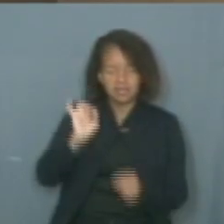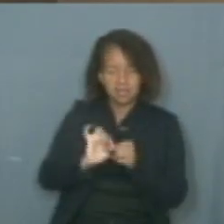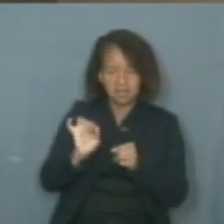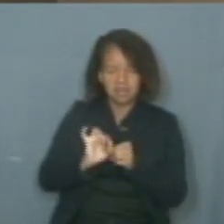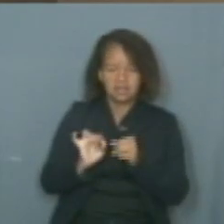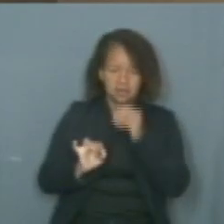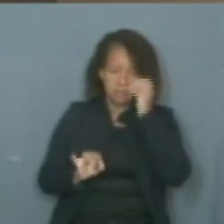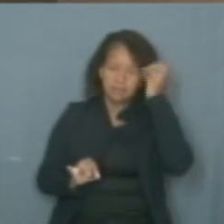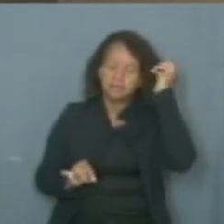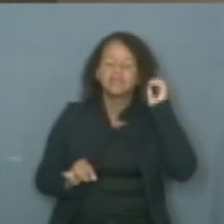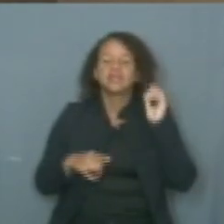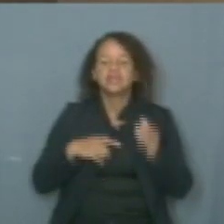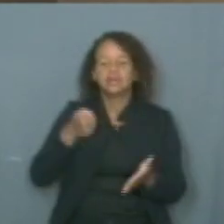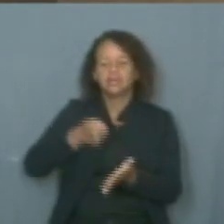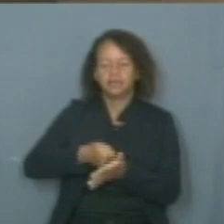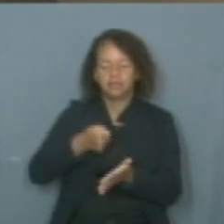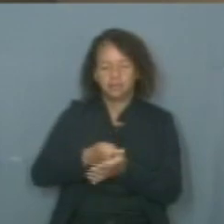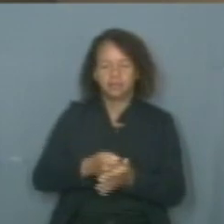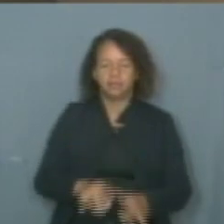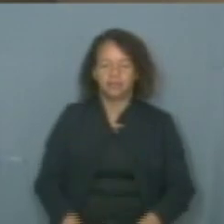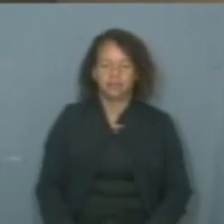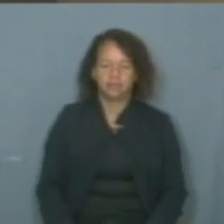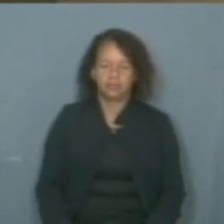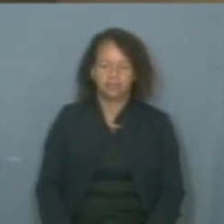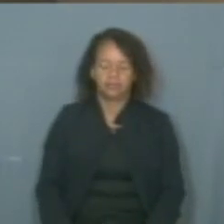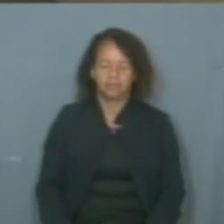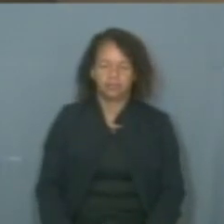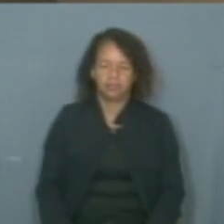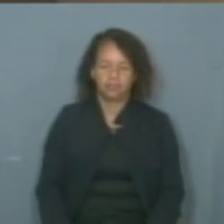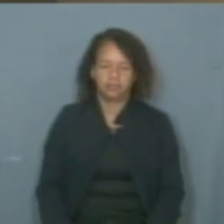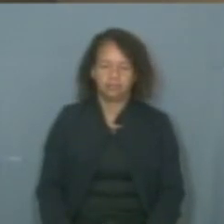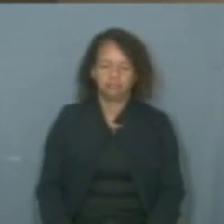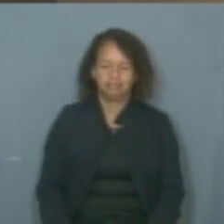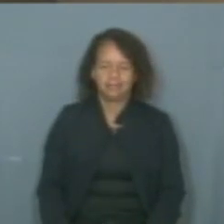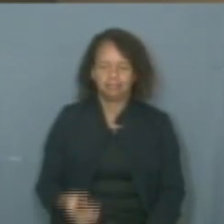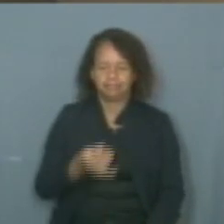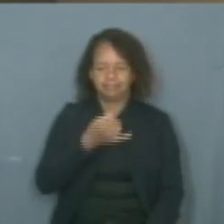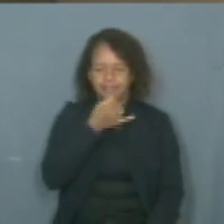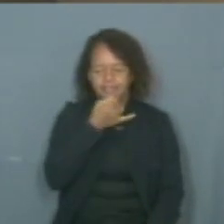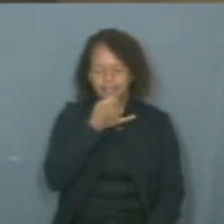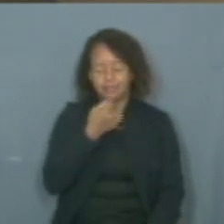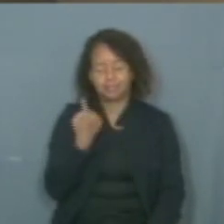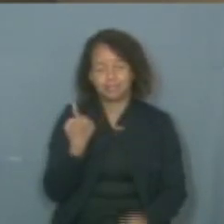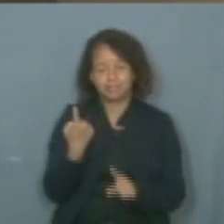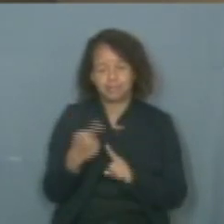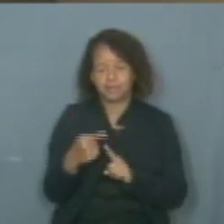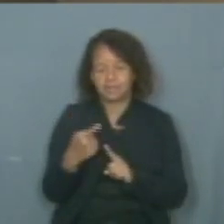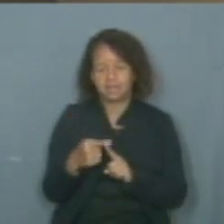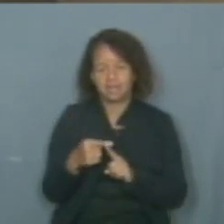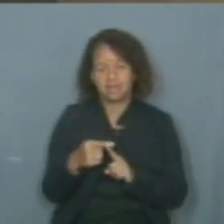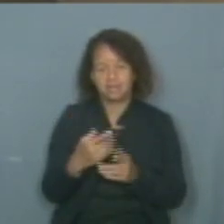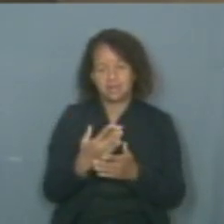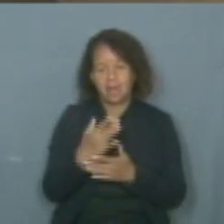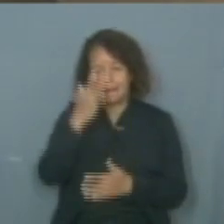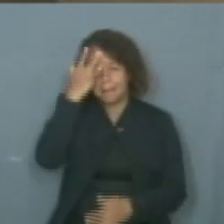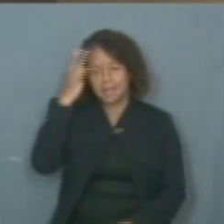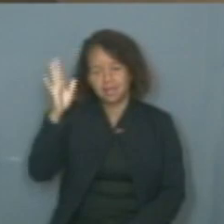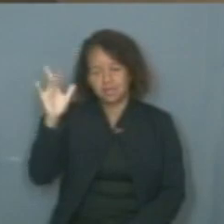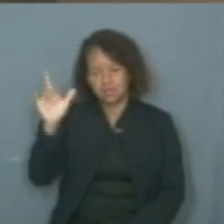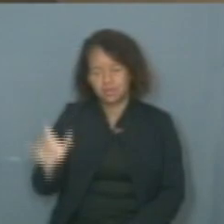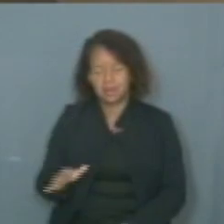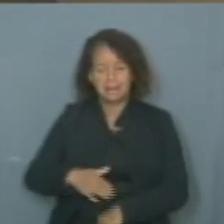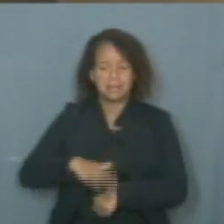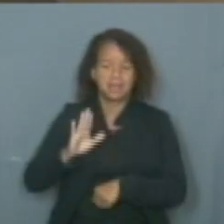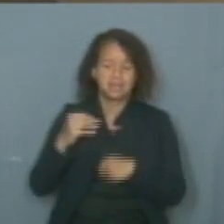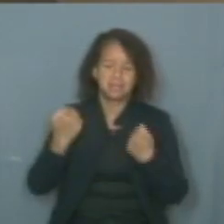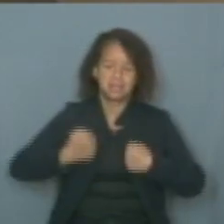isso sejam punidas. E é muito triste isso, porque são aquelas pessoas que mais